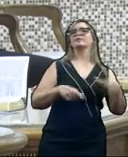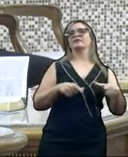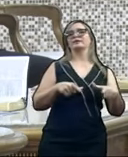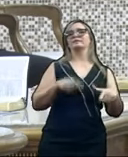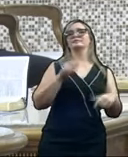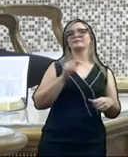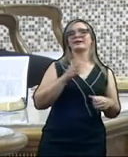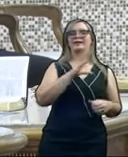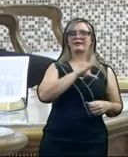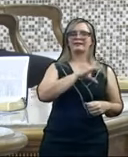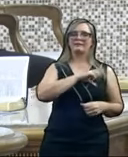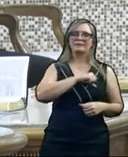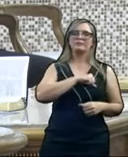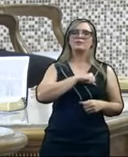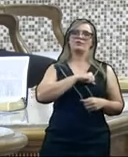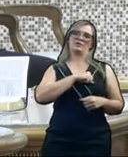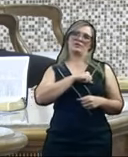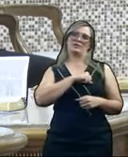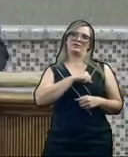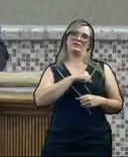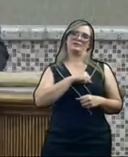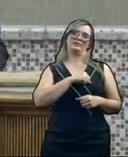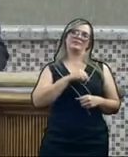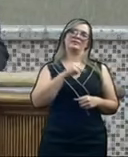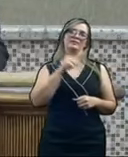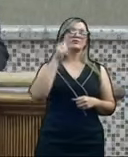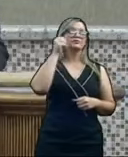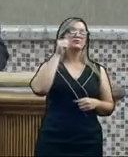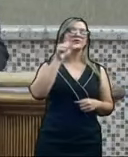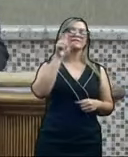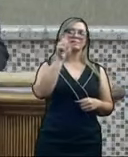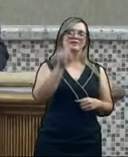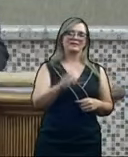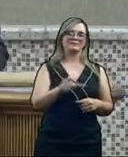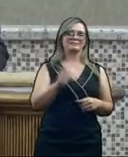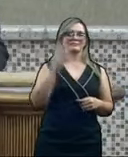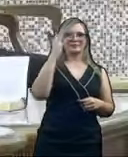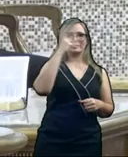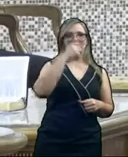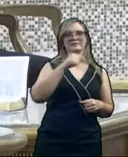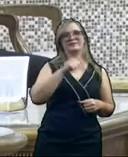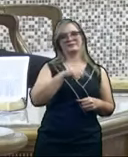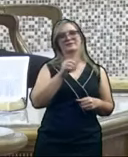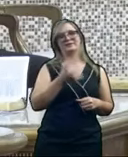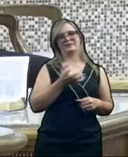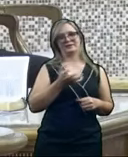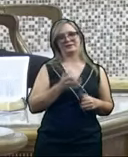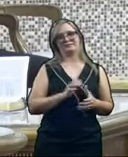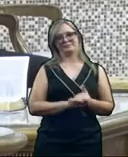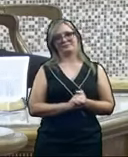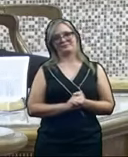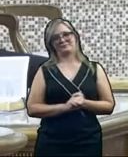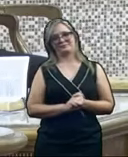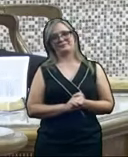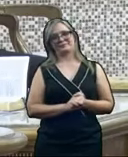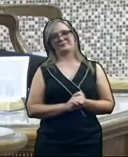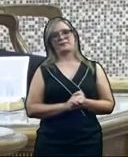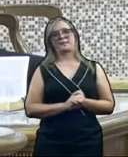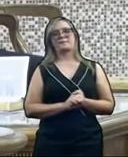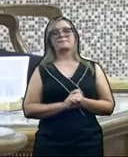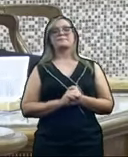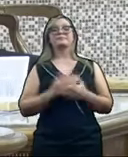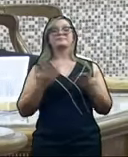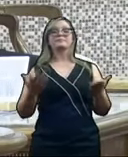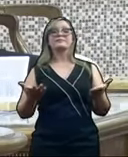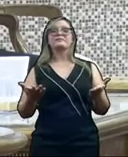é isso fui lá na Jordânia Oi Micaela me deu um presente que na Jordânia acompanhar o bispo e eles vão